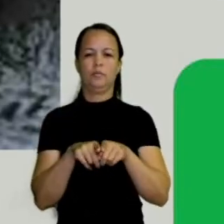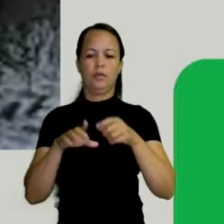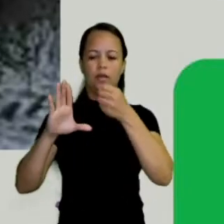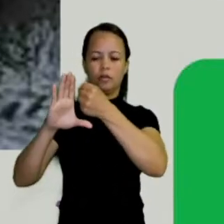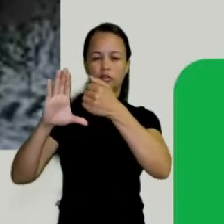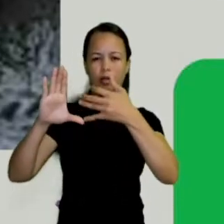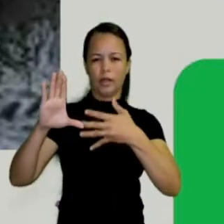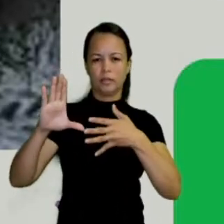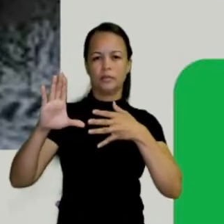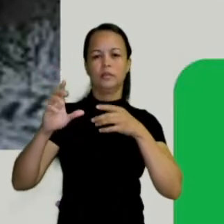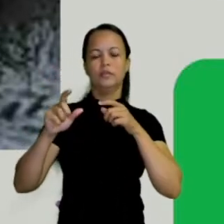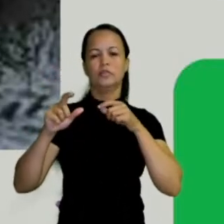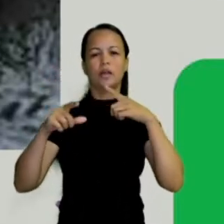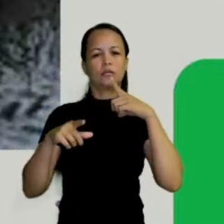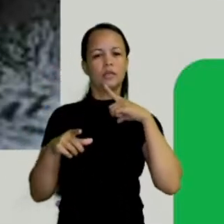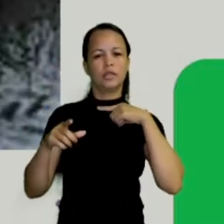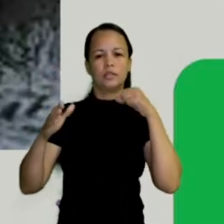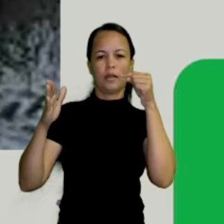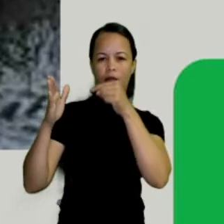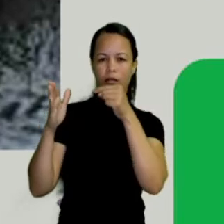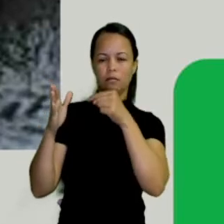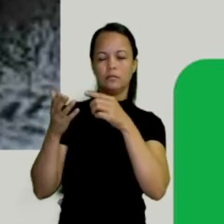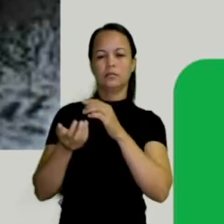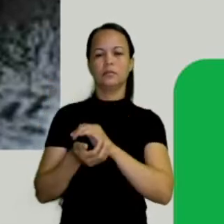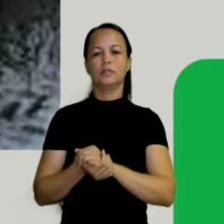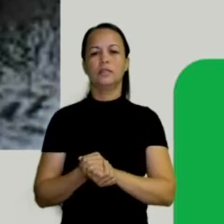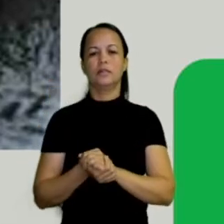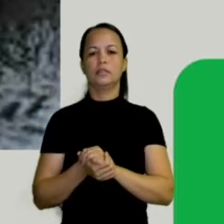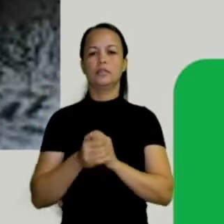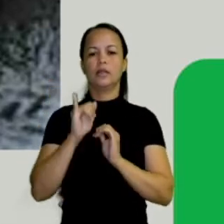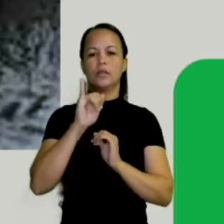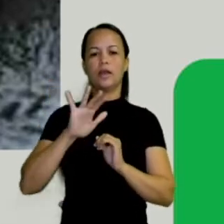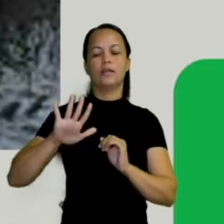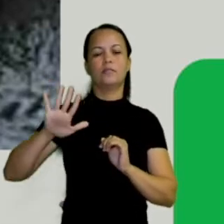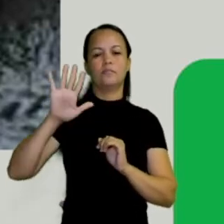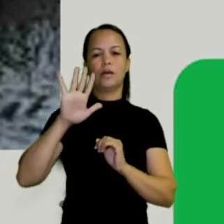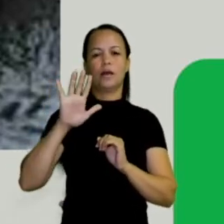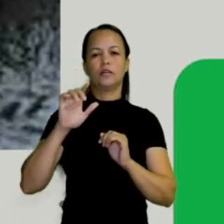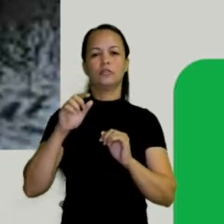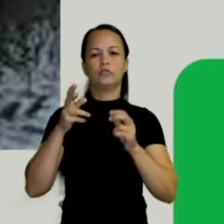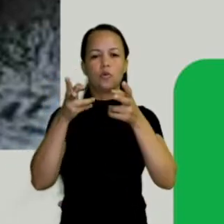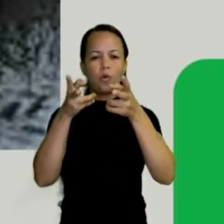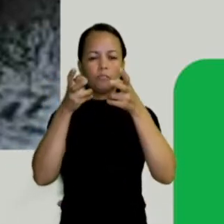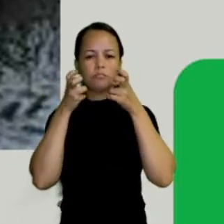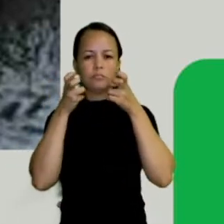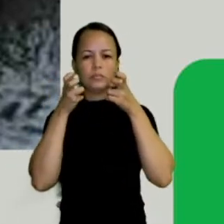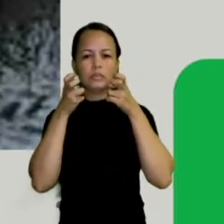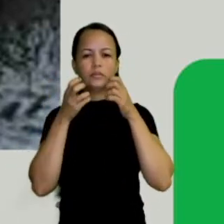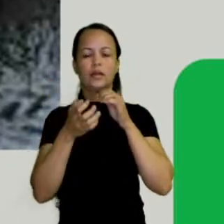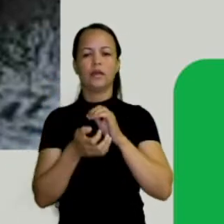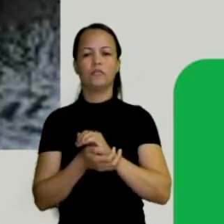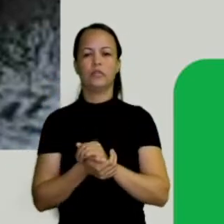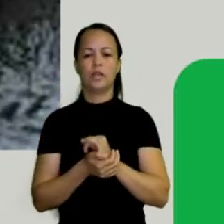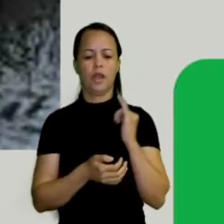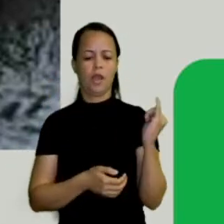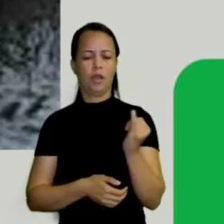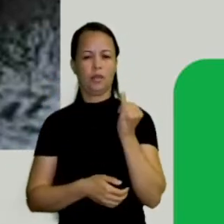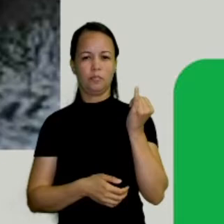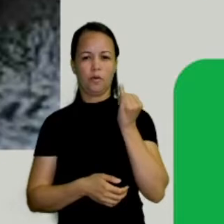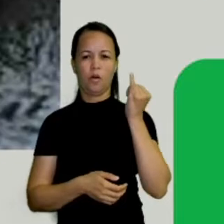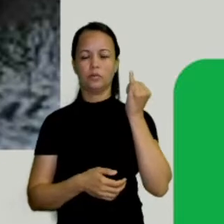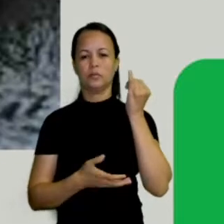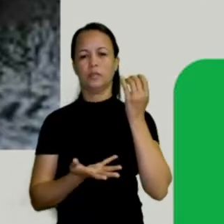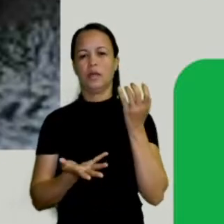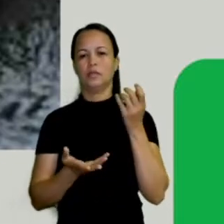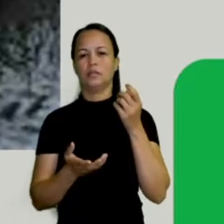características presentes aí nela, certo? Eu quero que vocês foquem direitinho. É muito importante essa questão